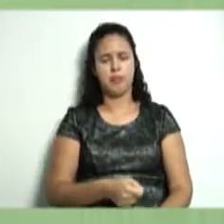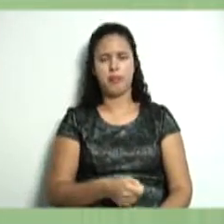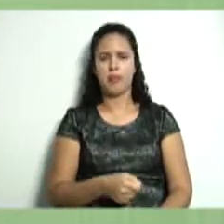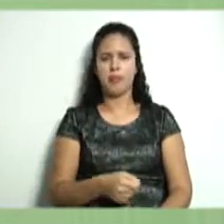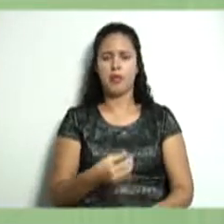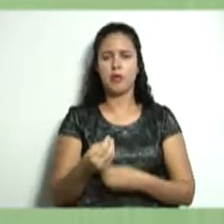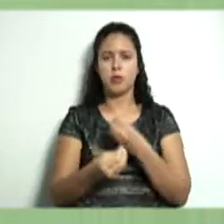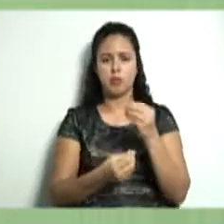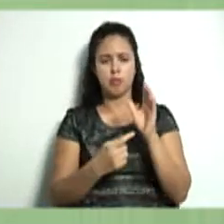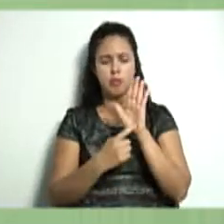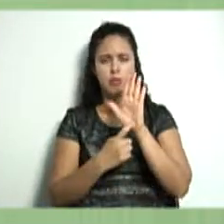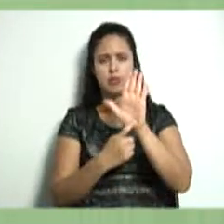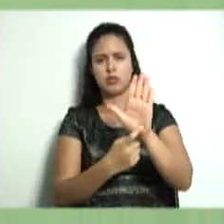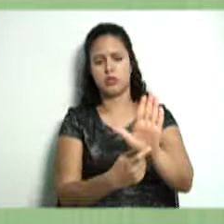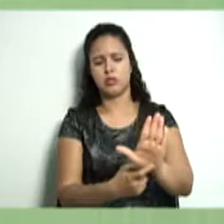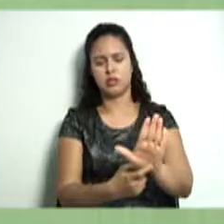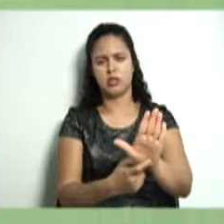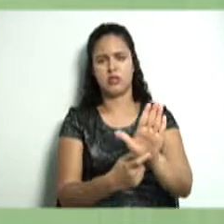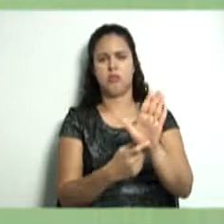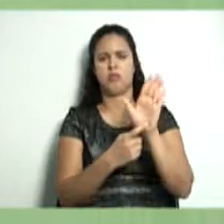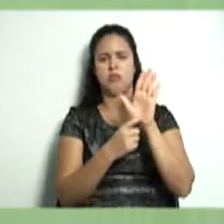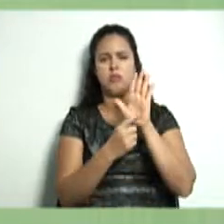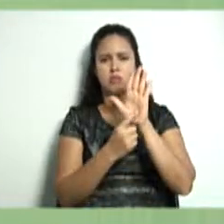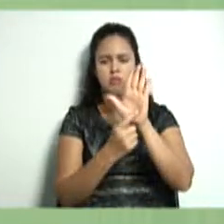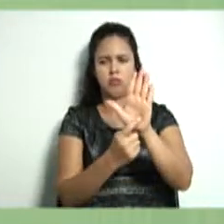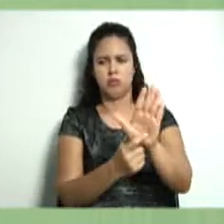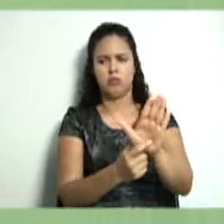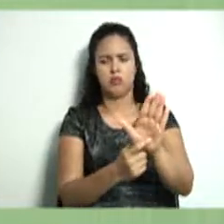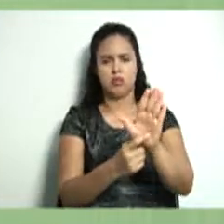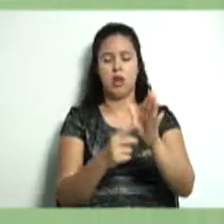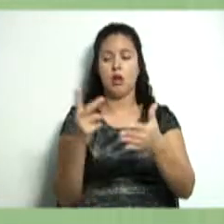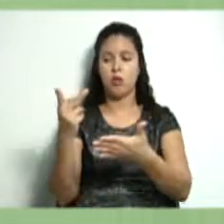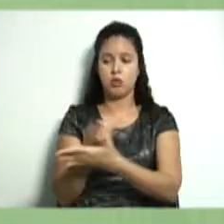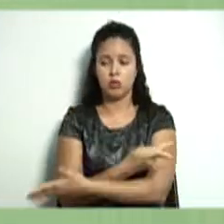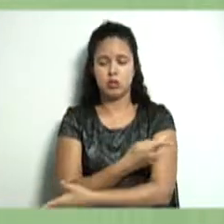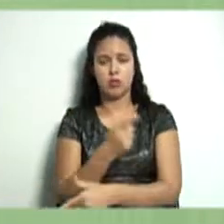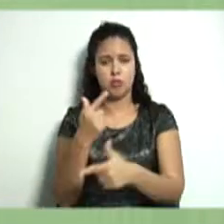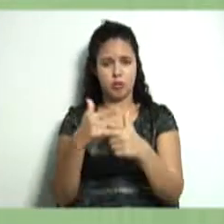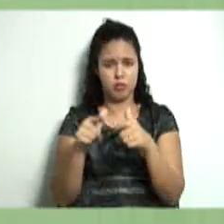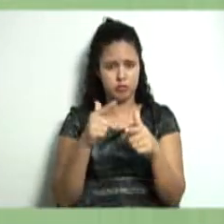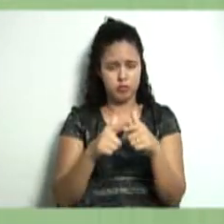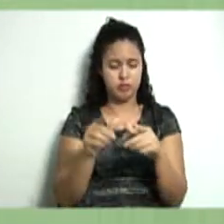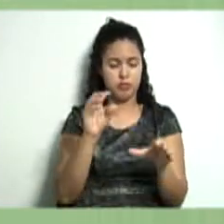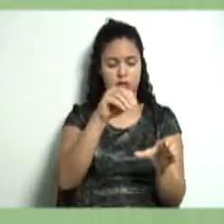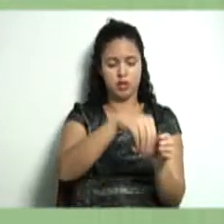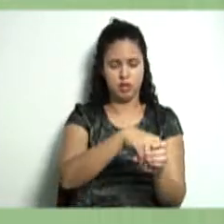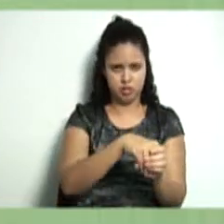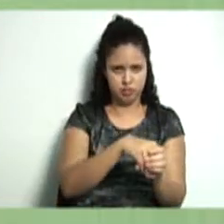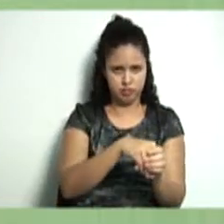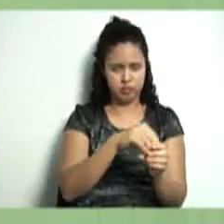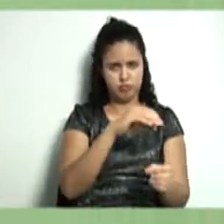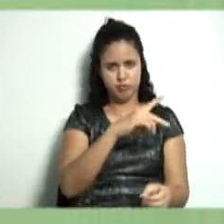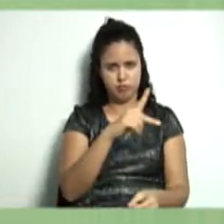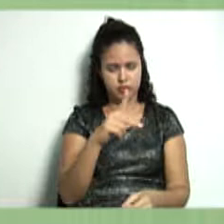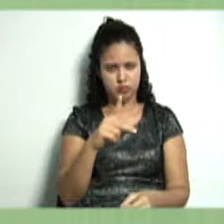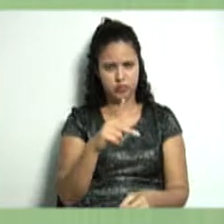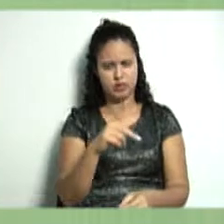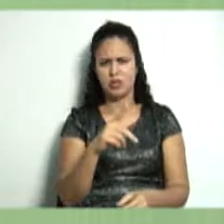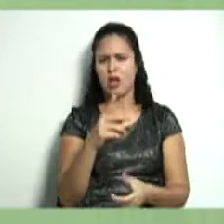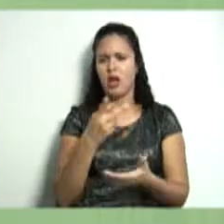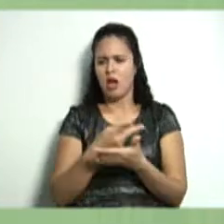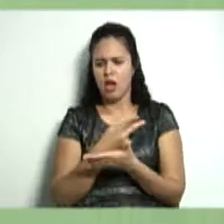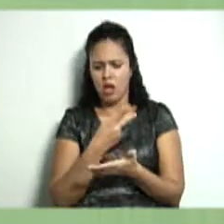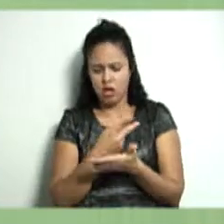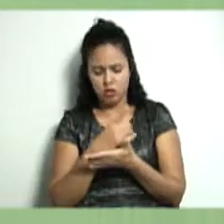apontar os procedimentos indevidos porventura ocorrido. Percebeu que tem alguma coisa errada